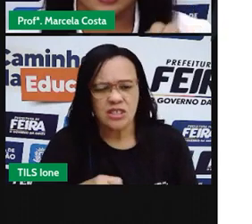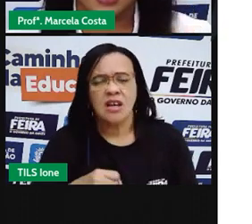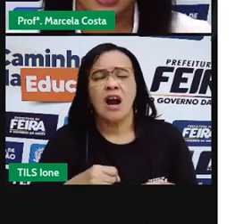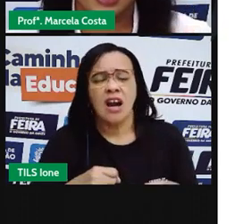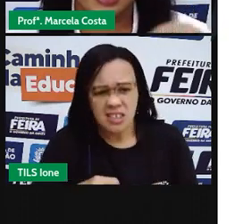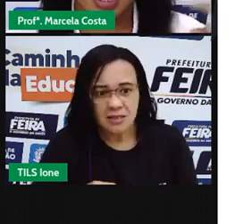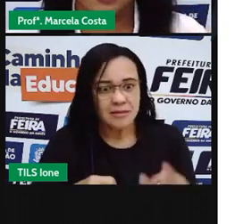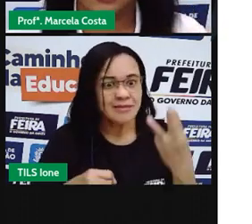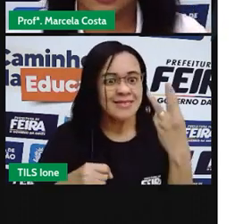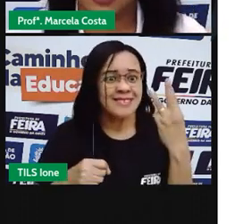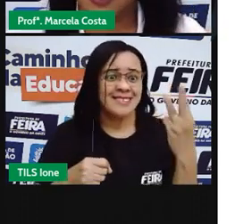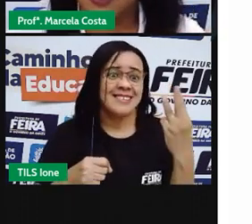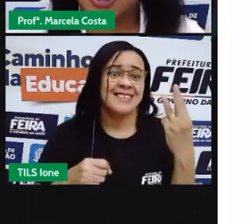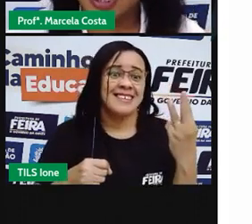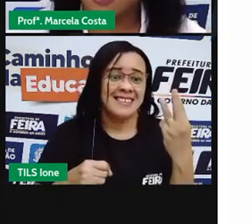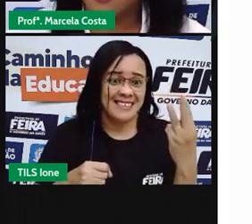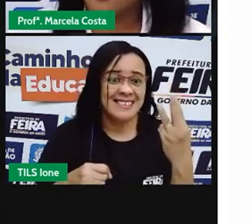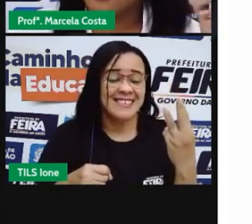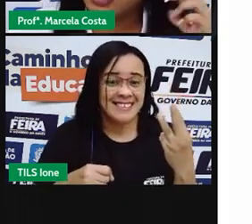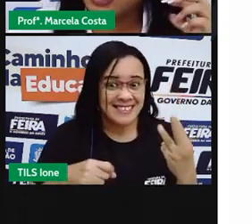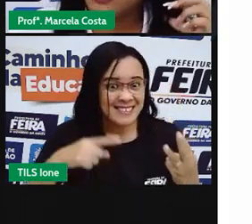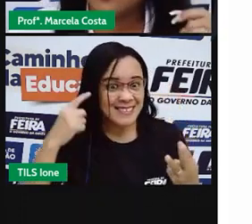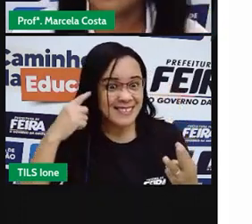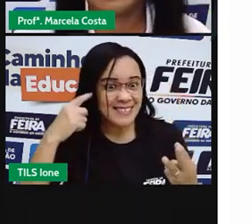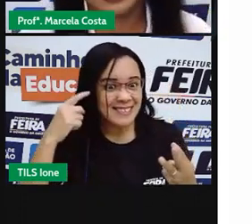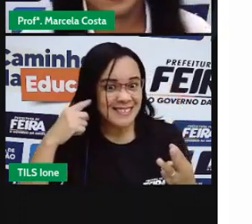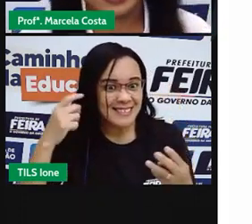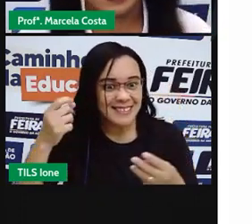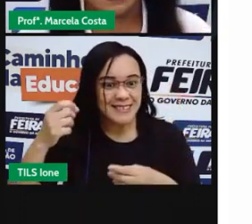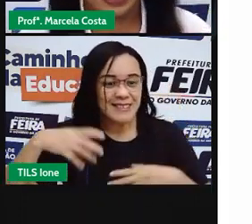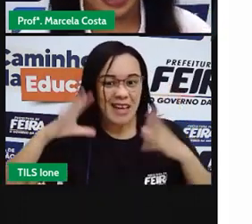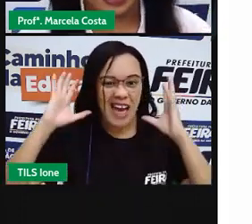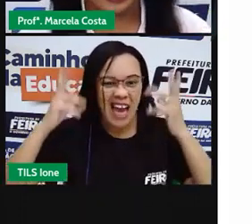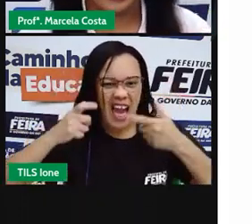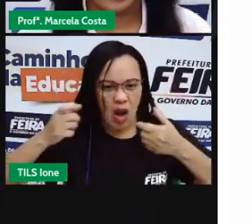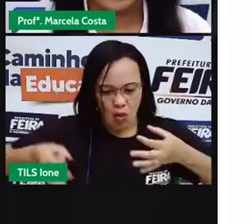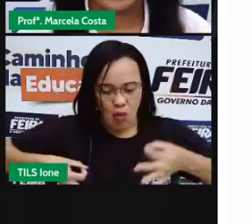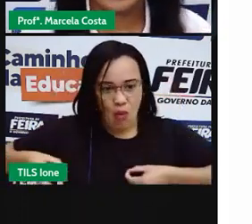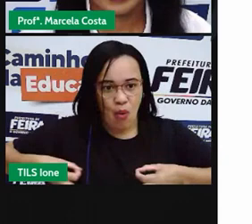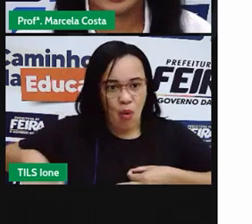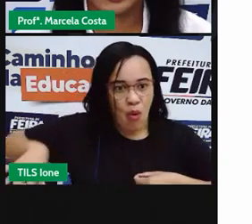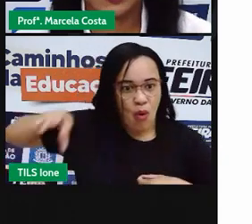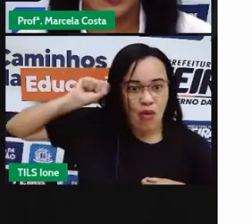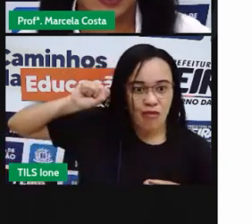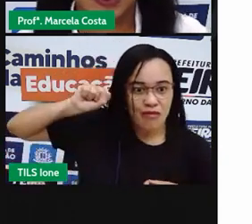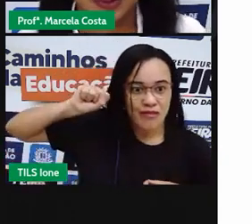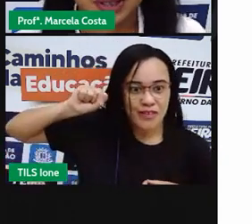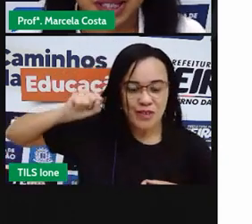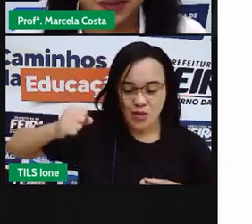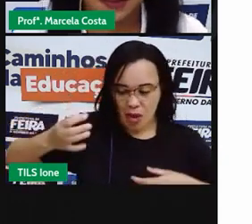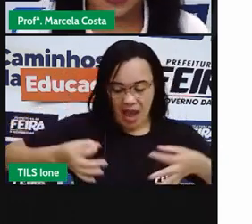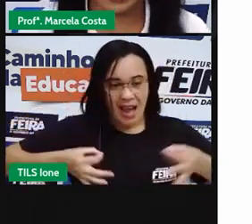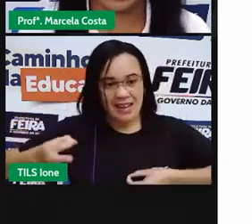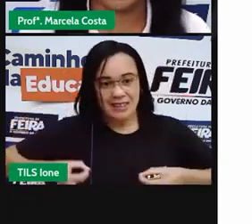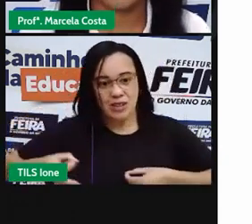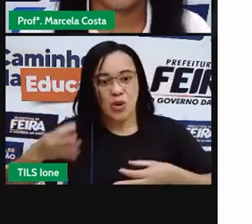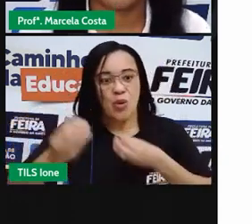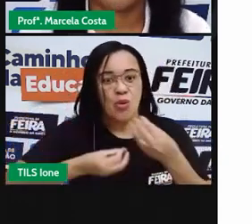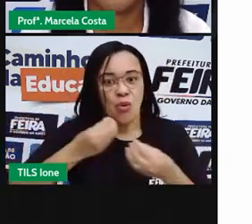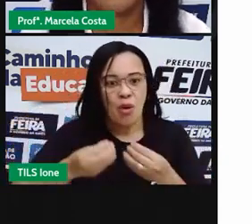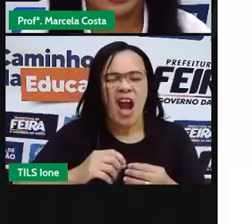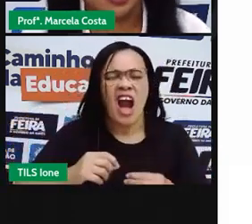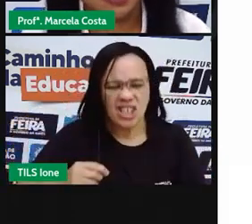3 vezes. E a onça, ouvindo, começou a espirrar. E aí todo mundo saiu